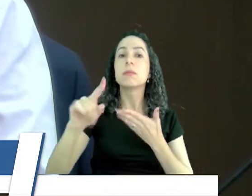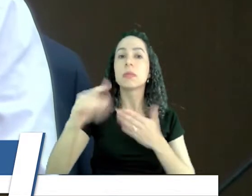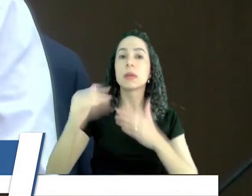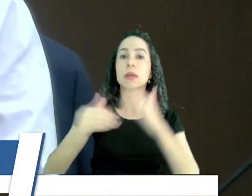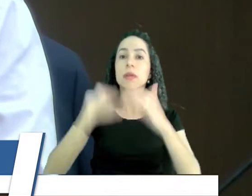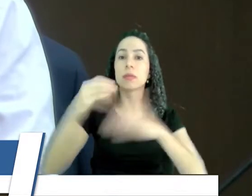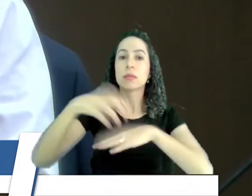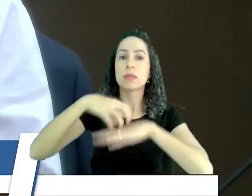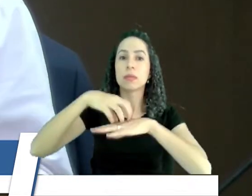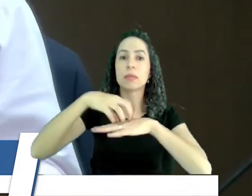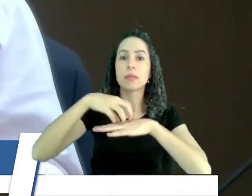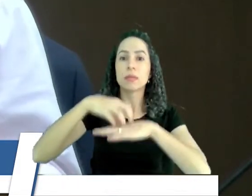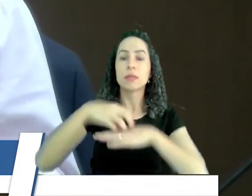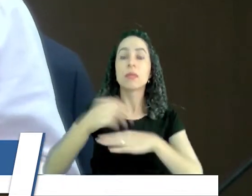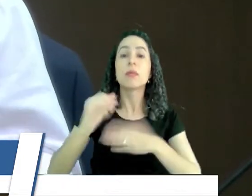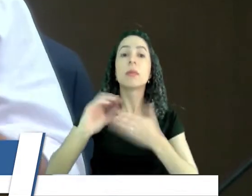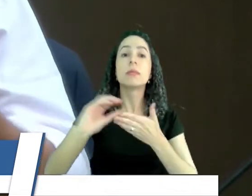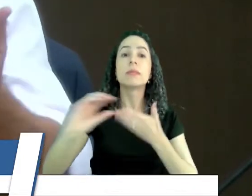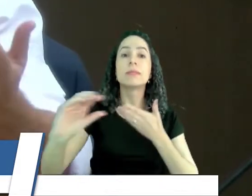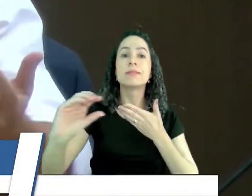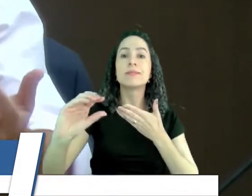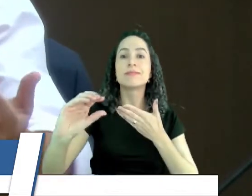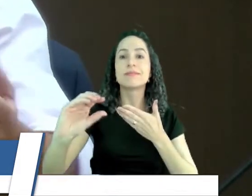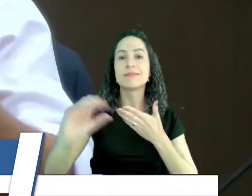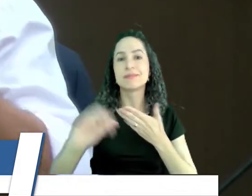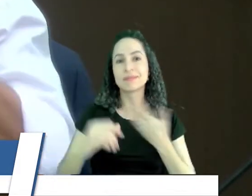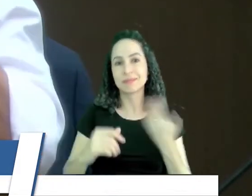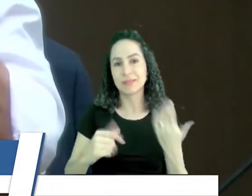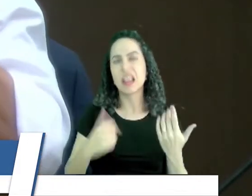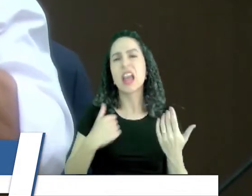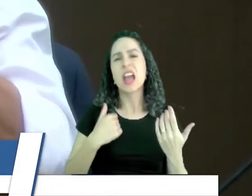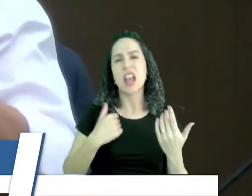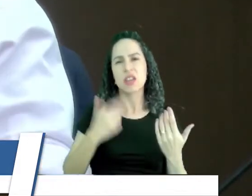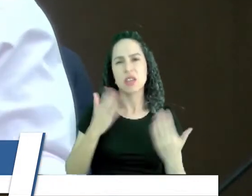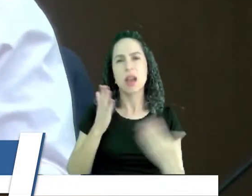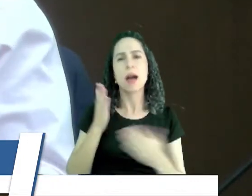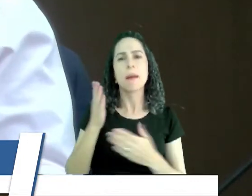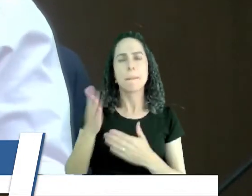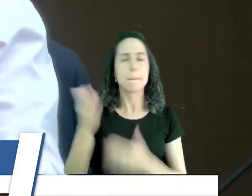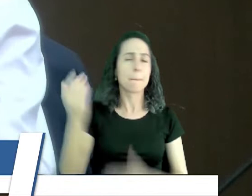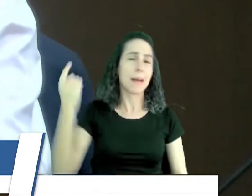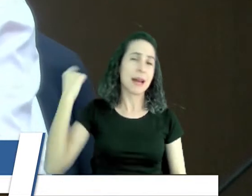turismo? Não tenho noção. Então, eu já fiz parte do Contur lá atrás,